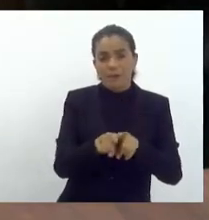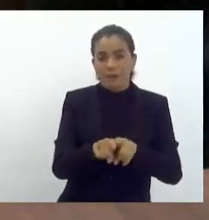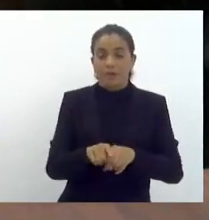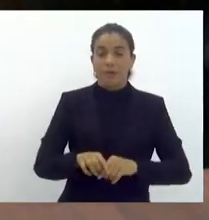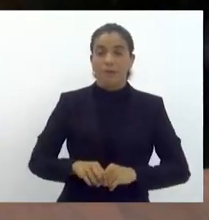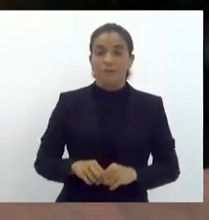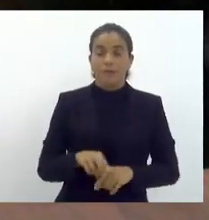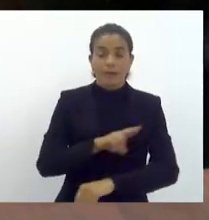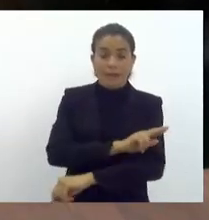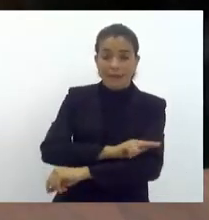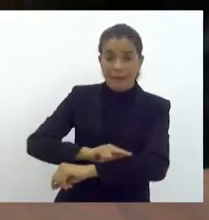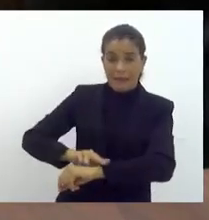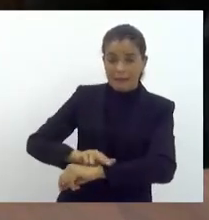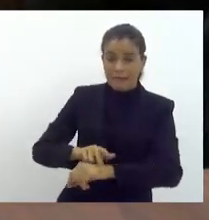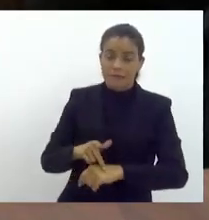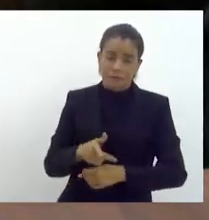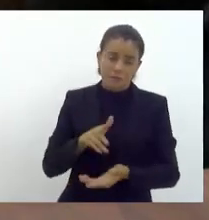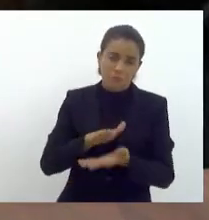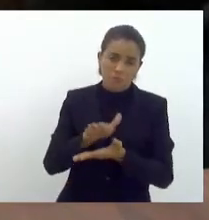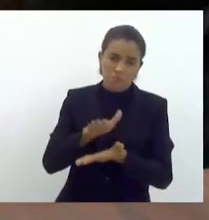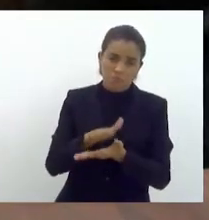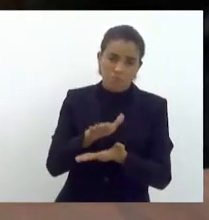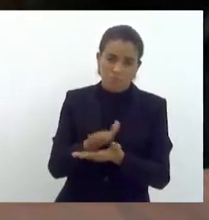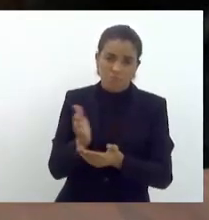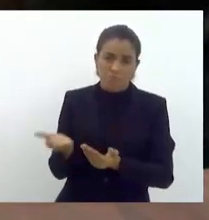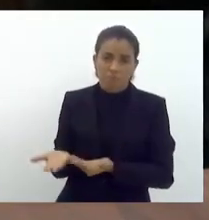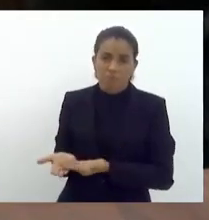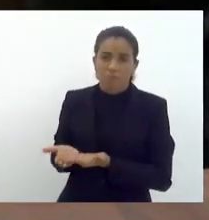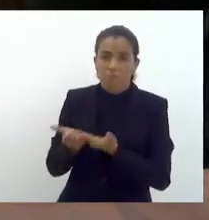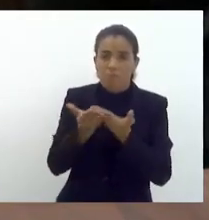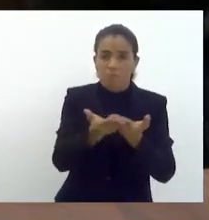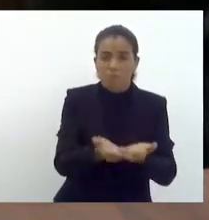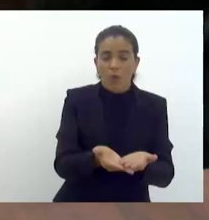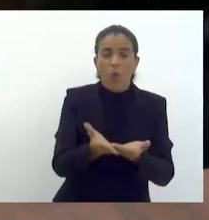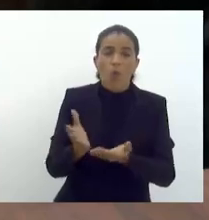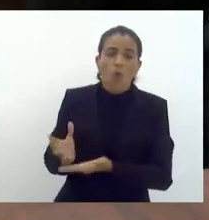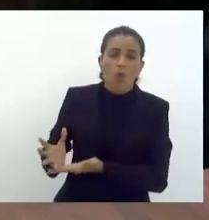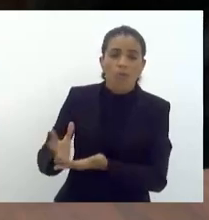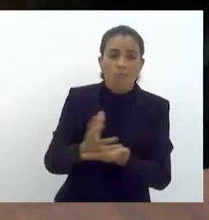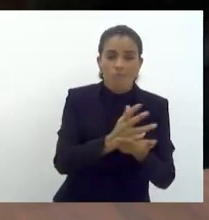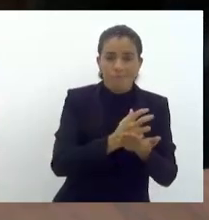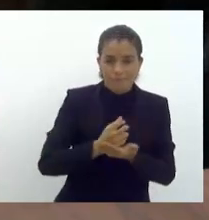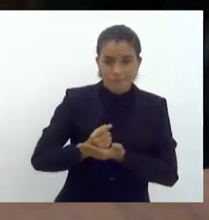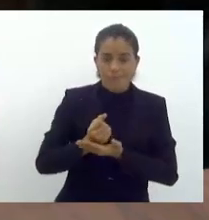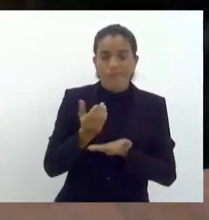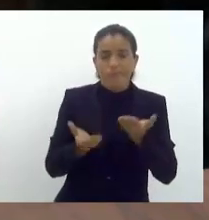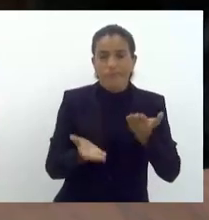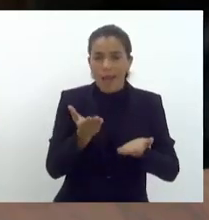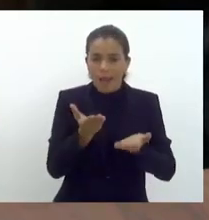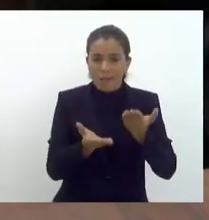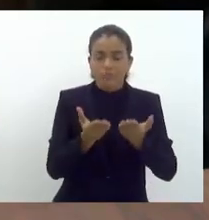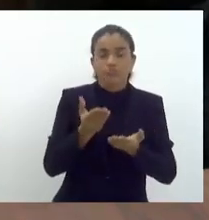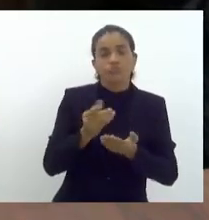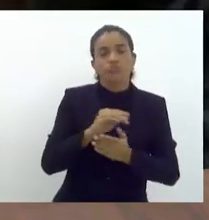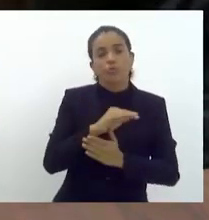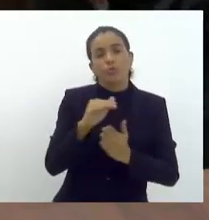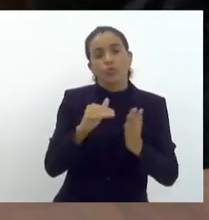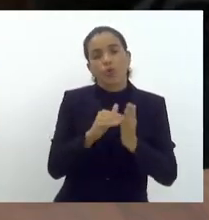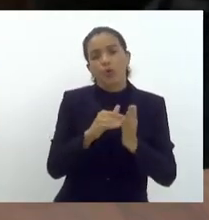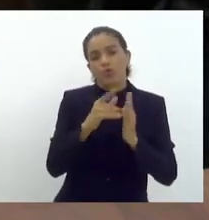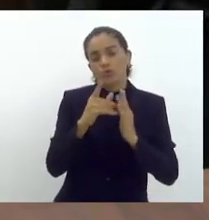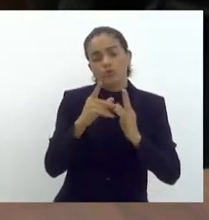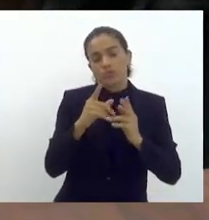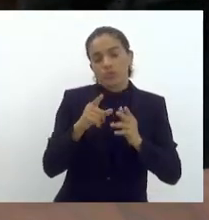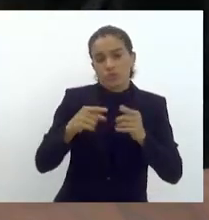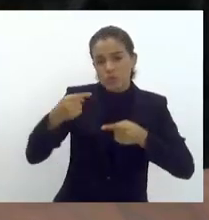eh impresso para vossa excelência o balanço desses sem primeiro dia na comissão de defesa dos direitos da